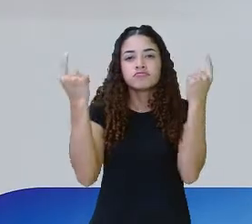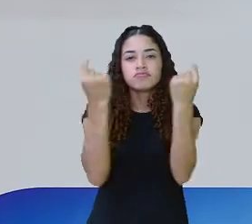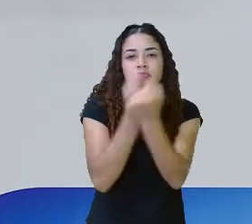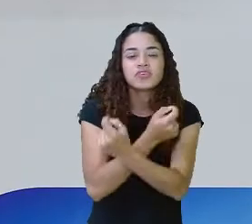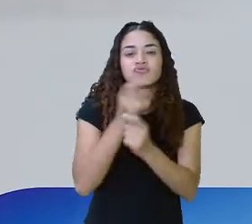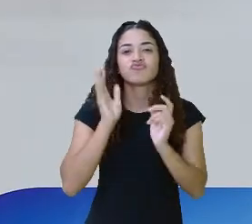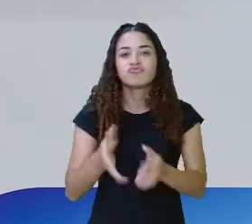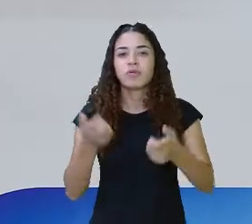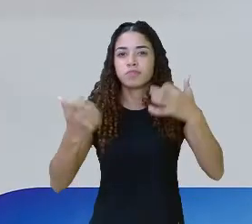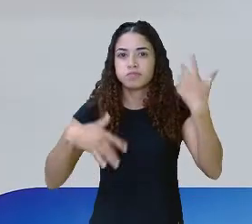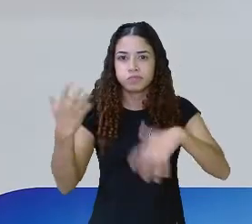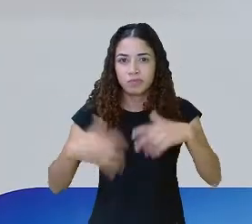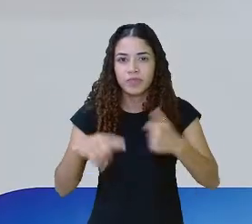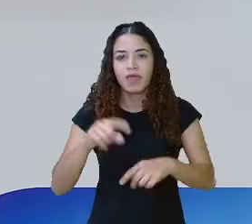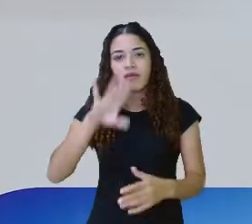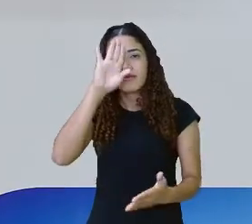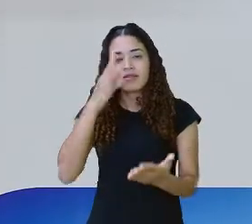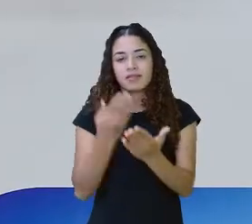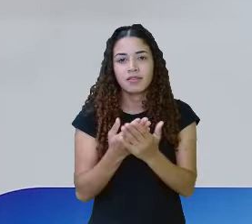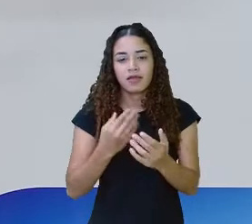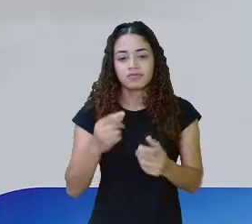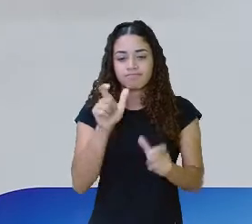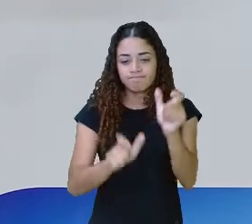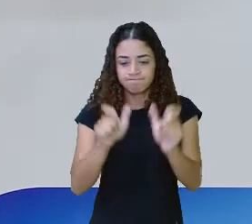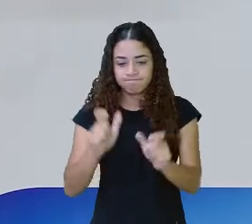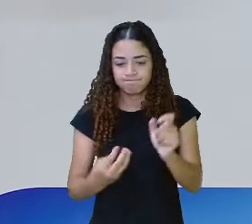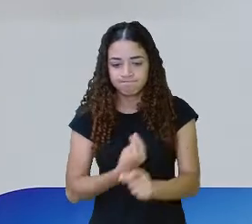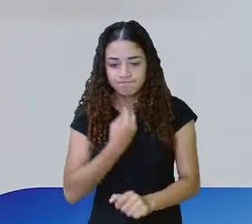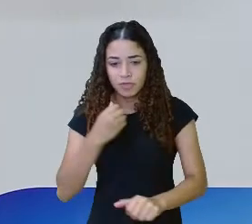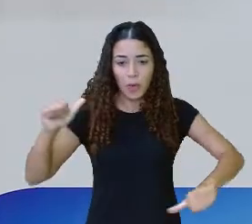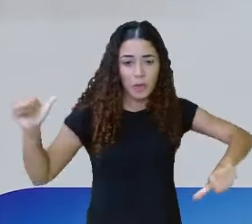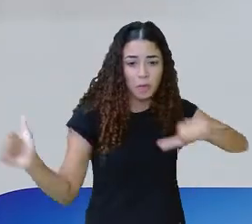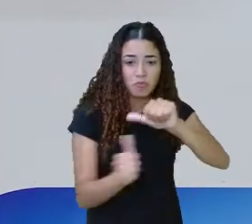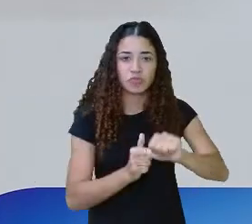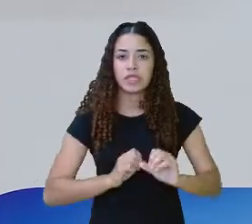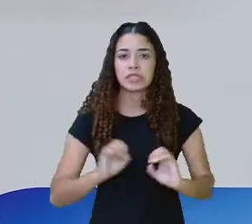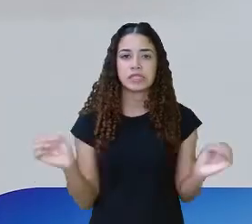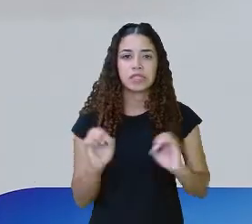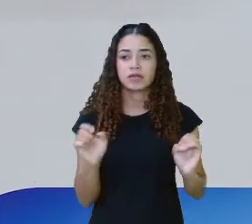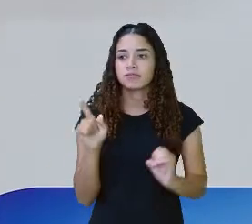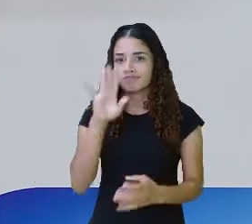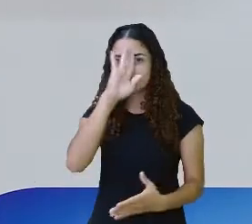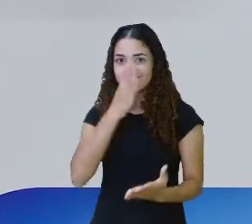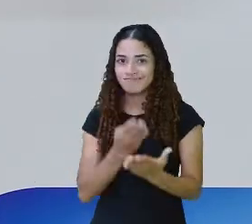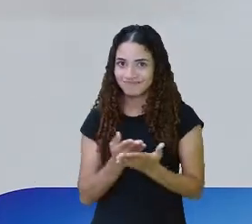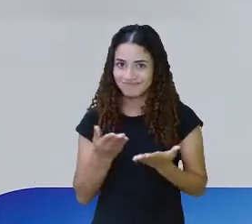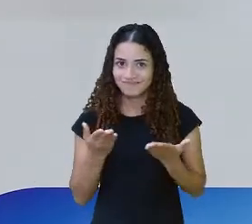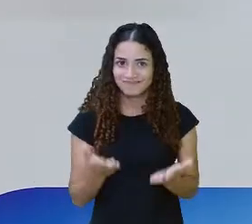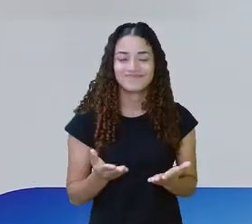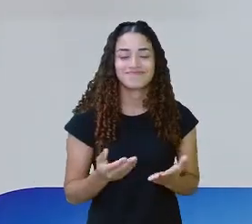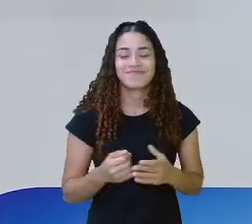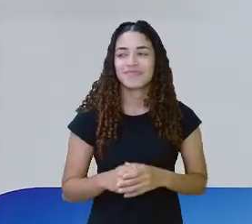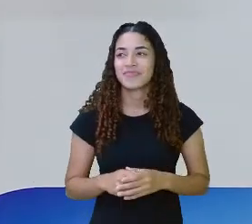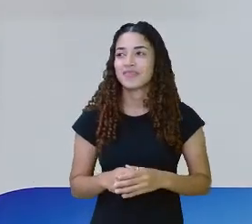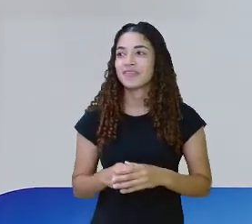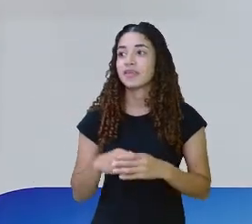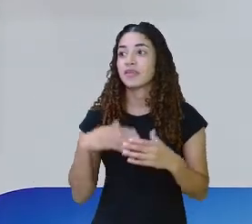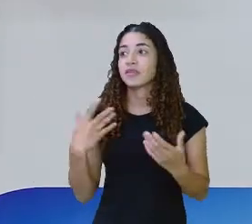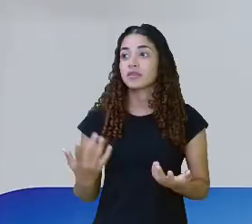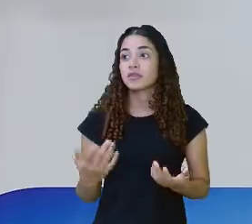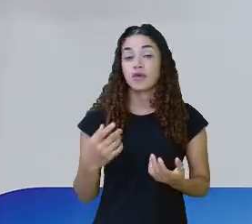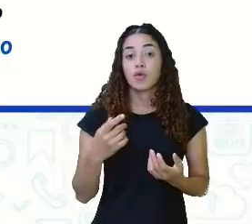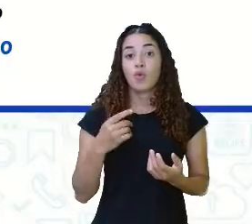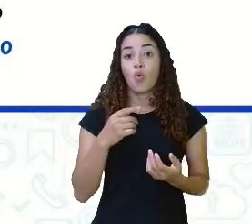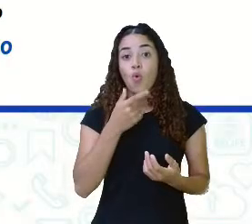eram imutáveis. Elas não mudavam em nada ao longo do tempo, tá certo? E aí, ó, São Tomás de Aquino e